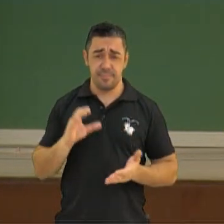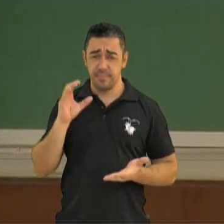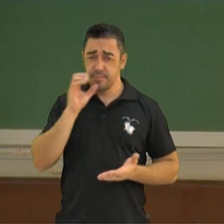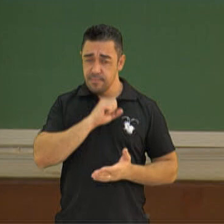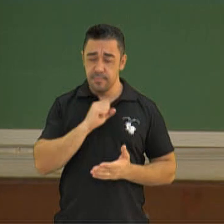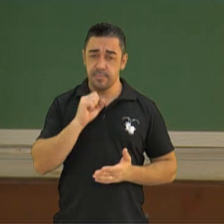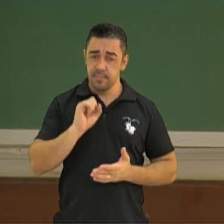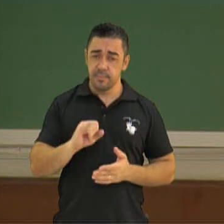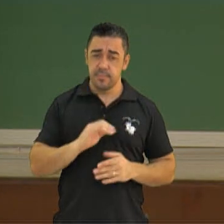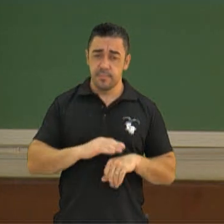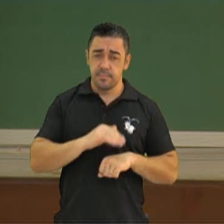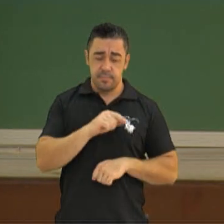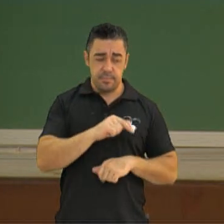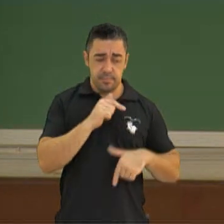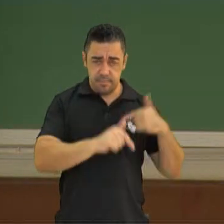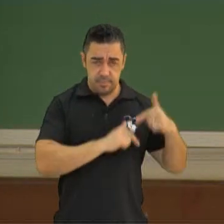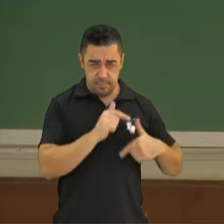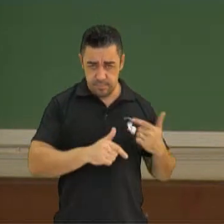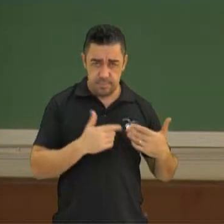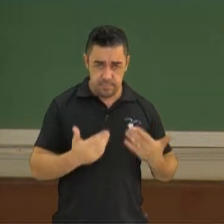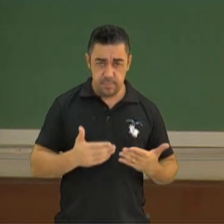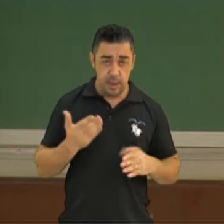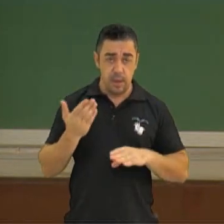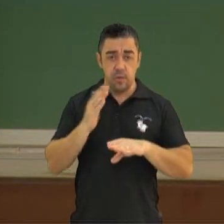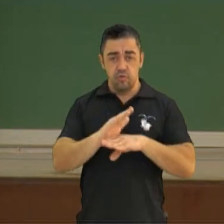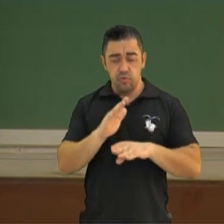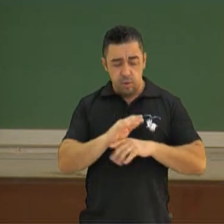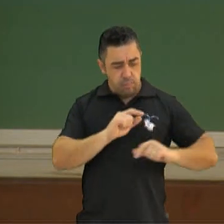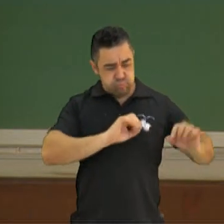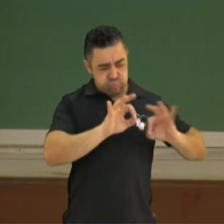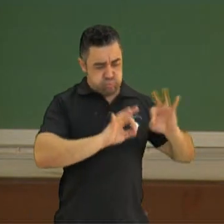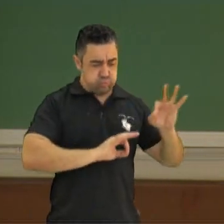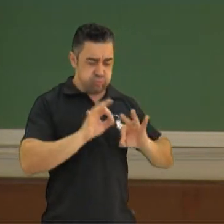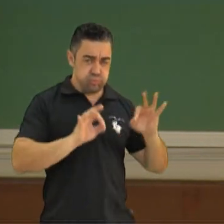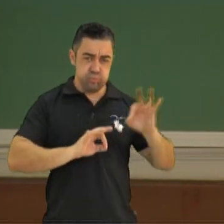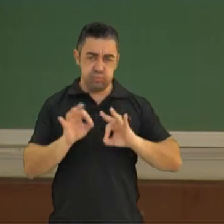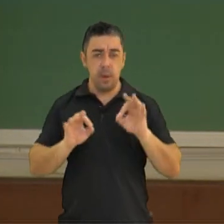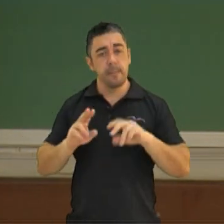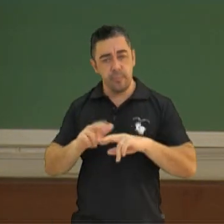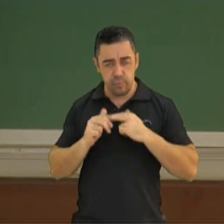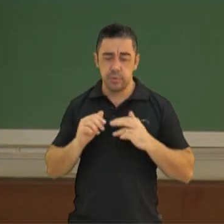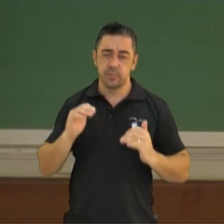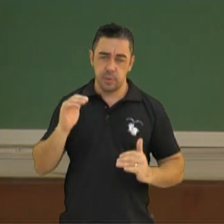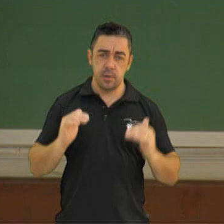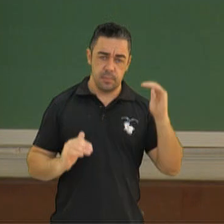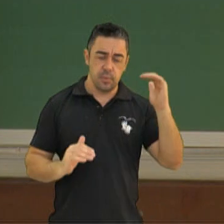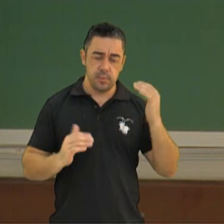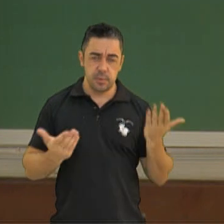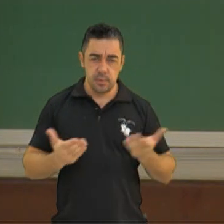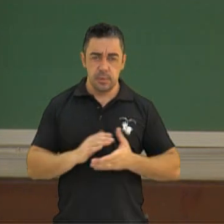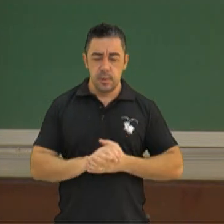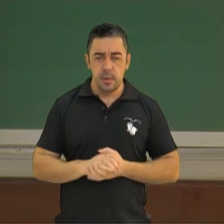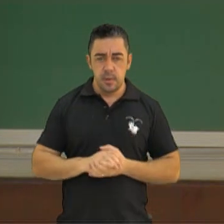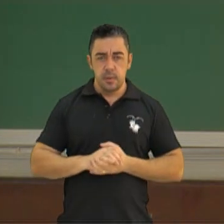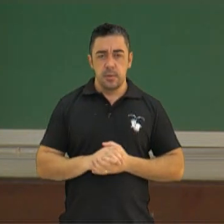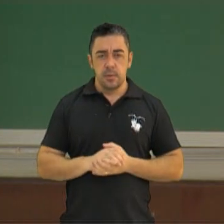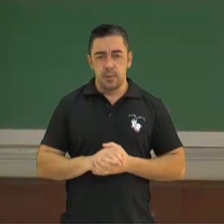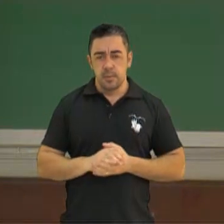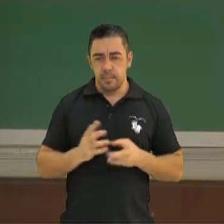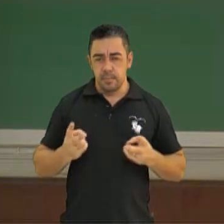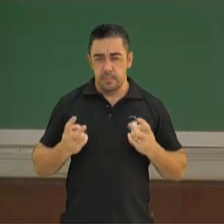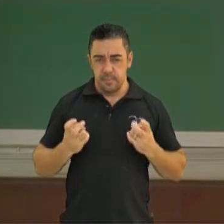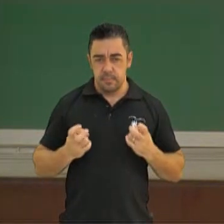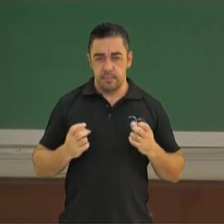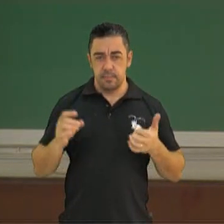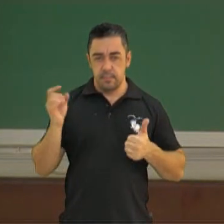se tiver mais máquinas executando, ajudando. Então, são grandezas inversamente proporcionais. Repare que em